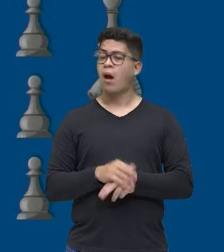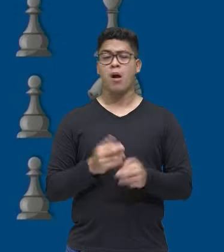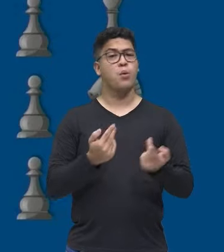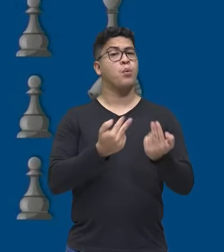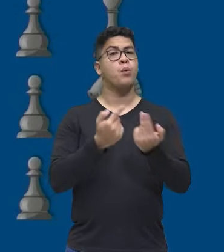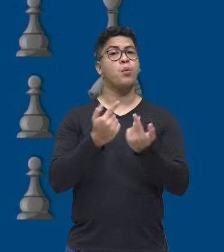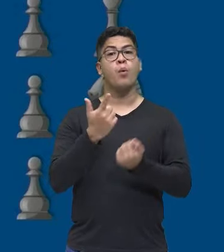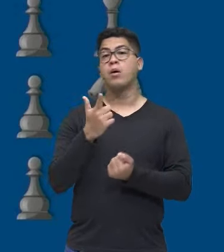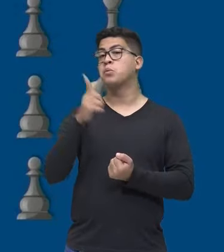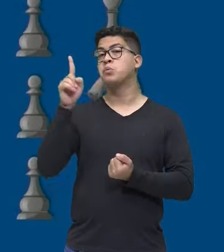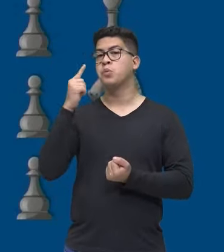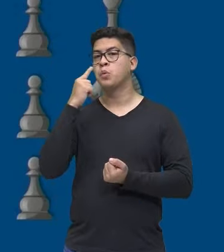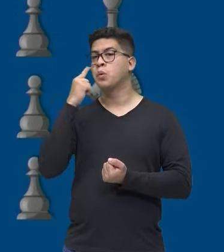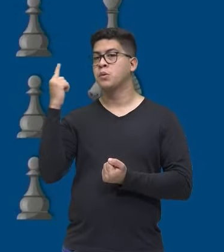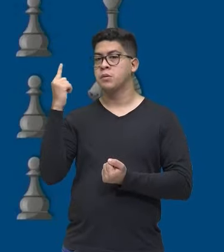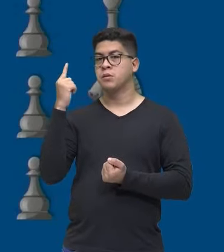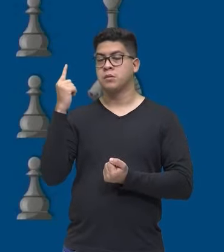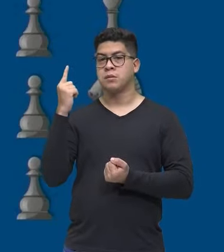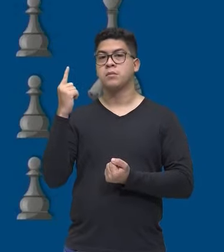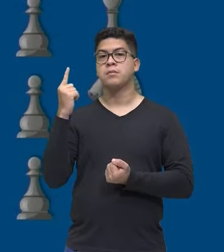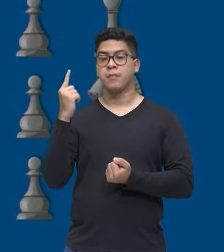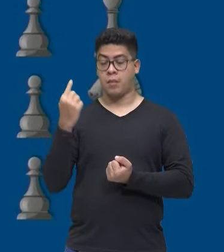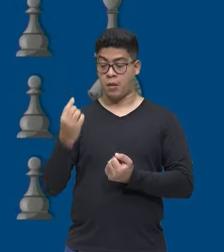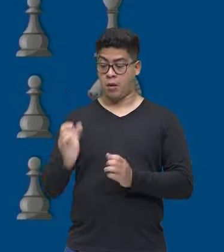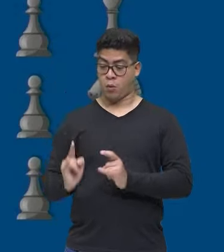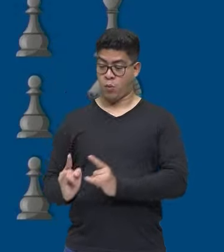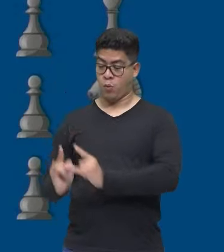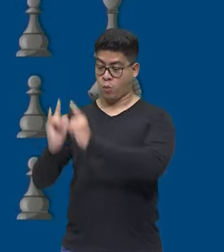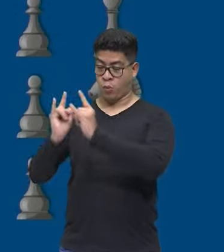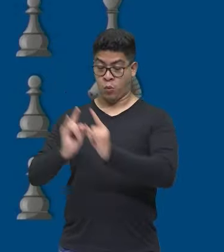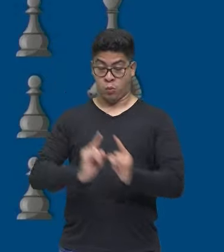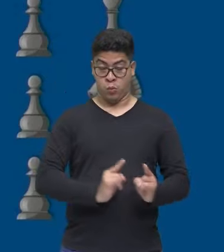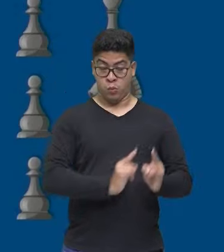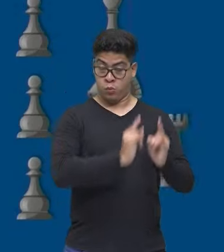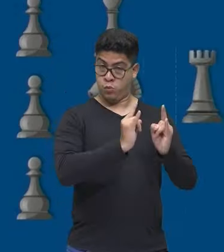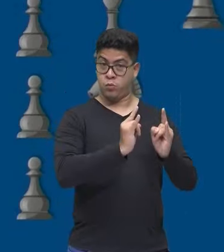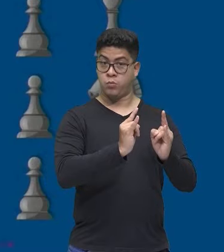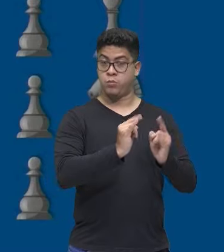peças negras, tá? Vamos colocar as torres na ponta.